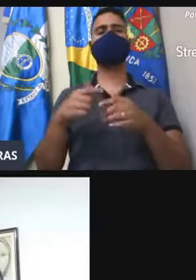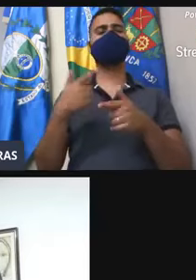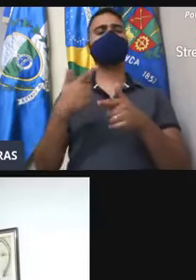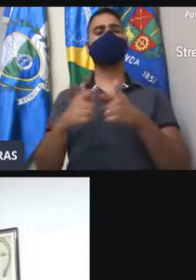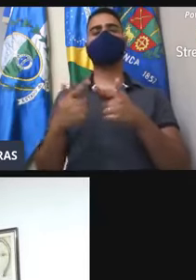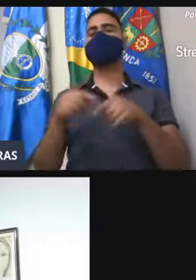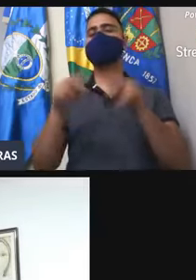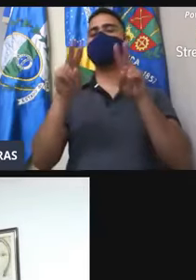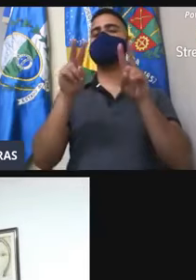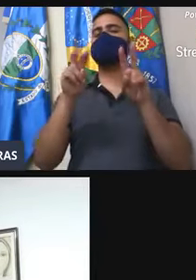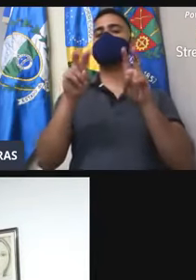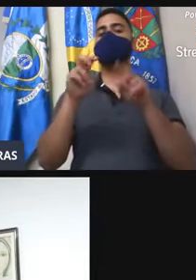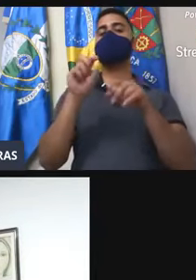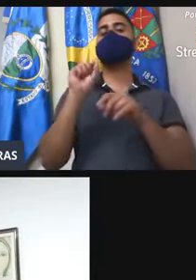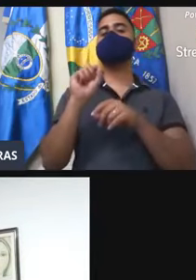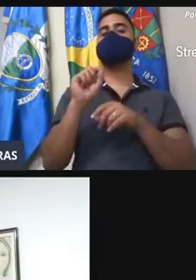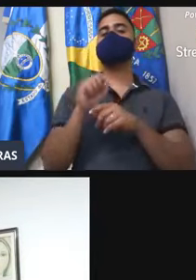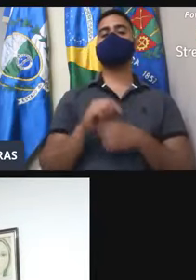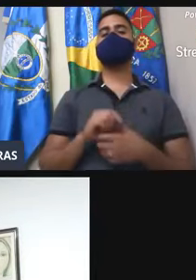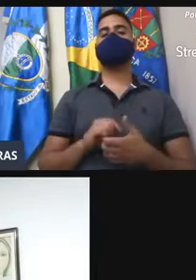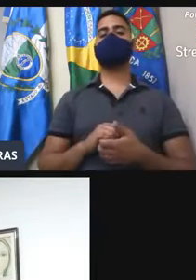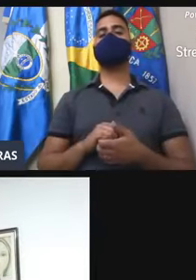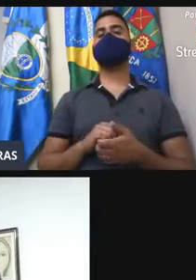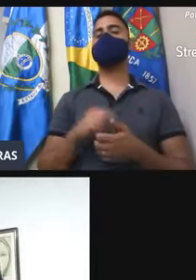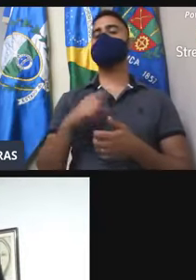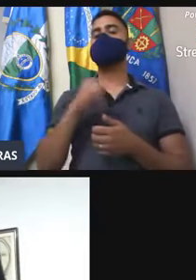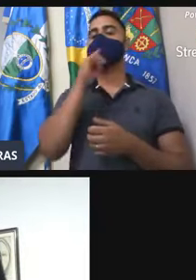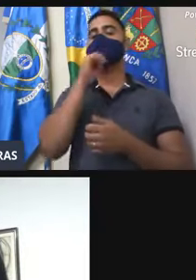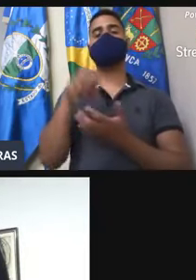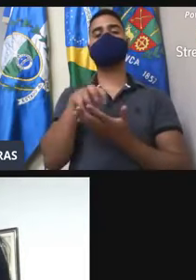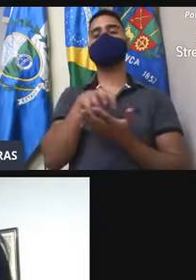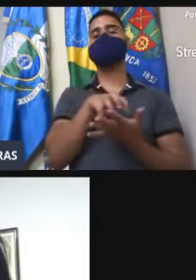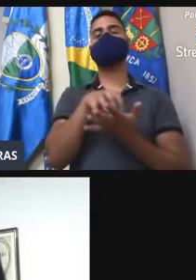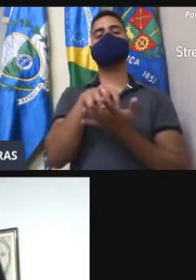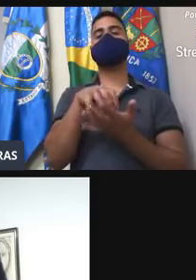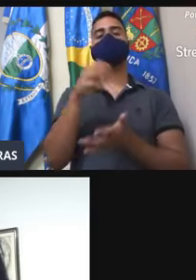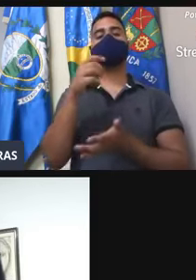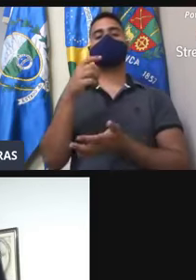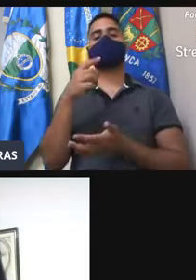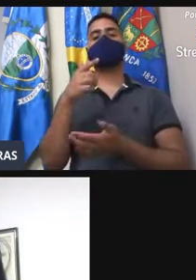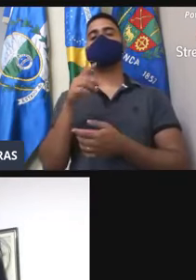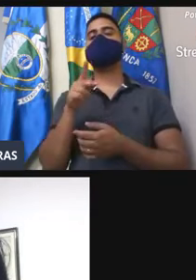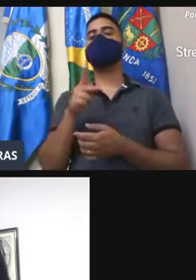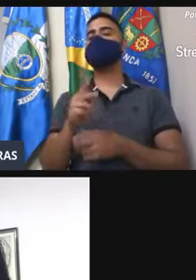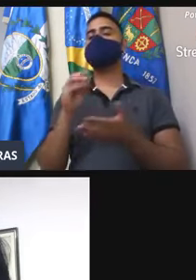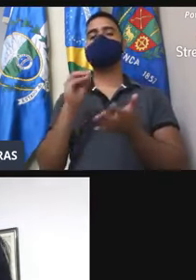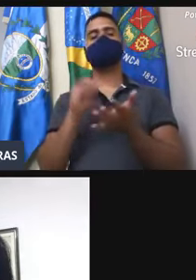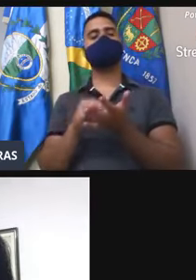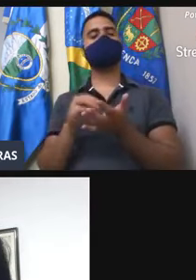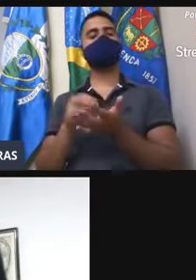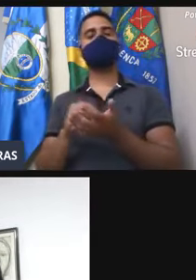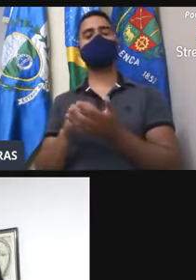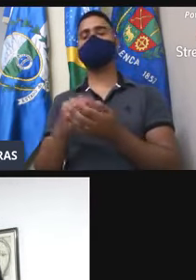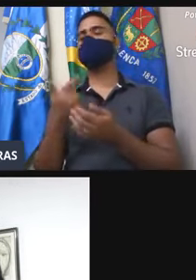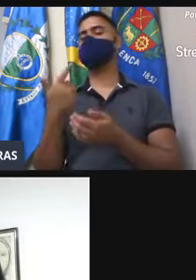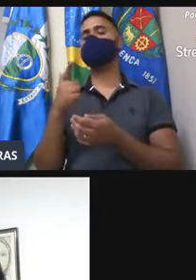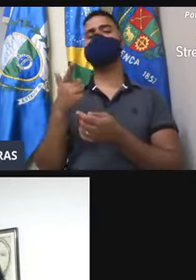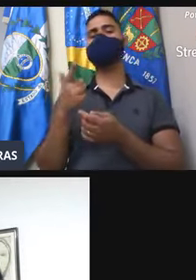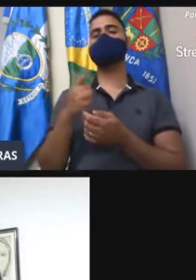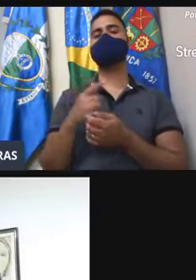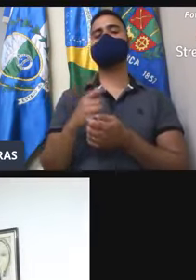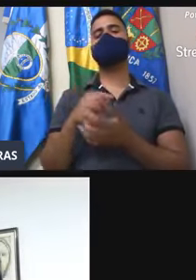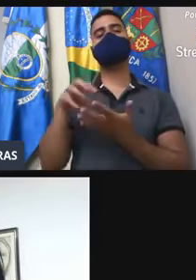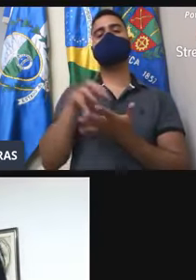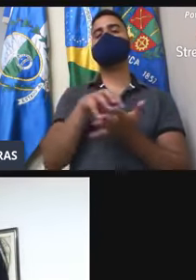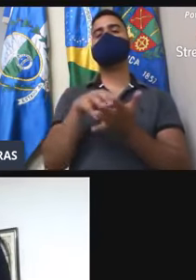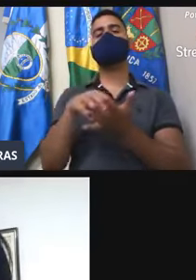prejudicados com toda essa sistemática, principalmente do nosso transporte público, que não deixa sempre a